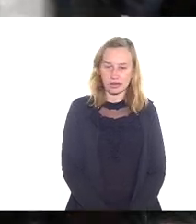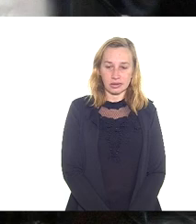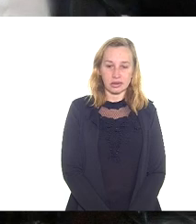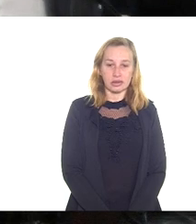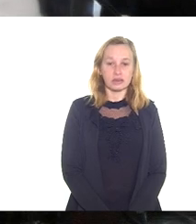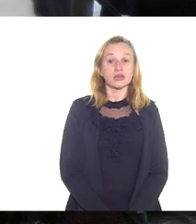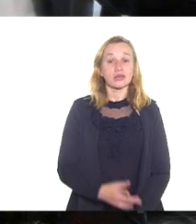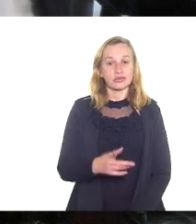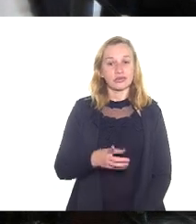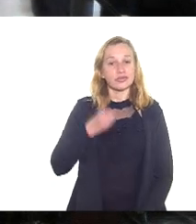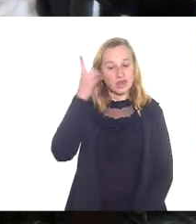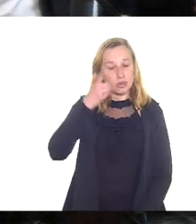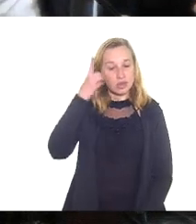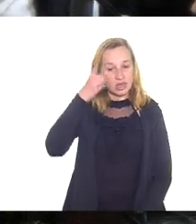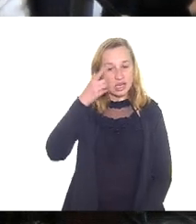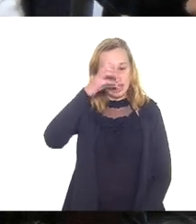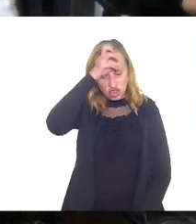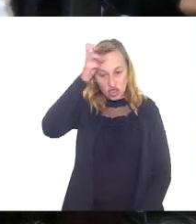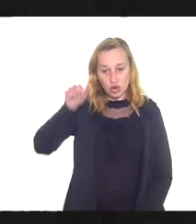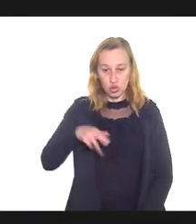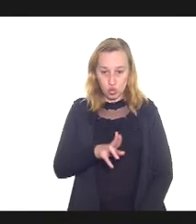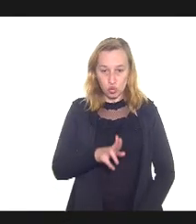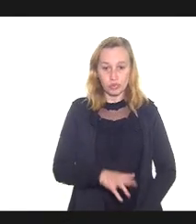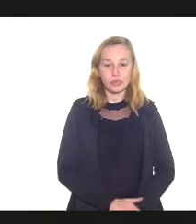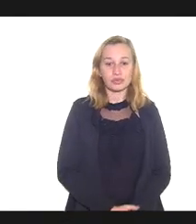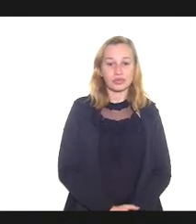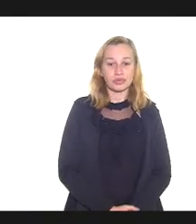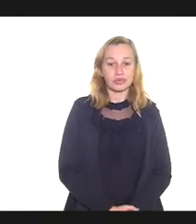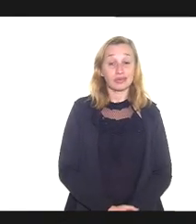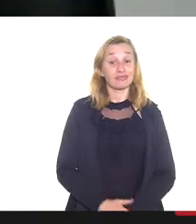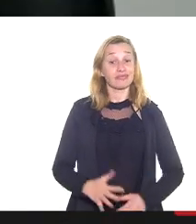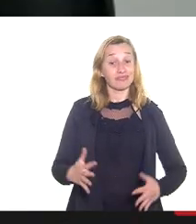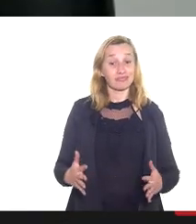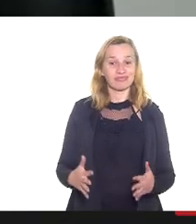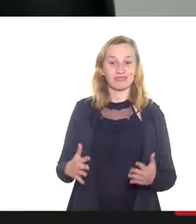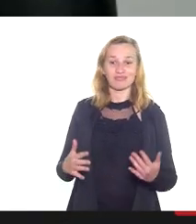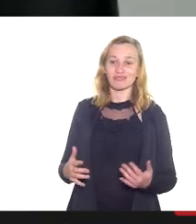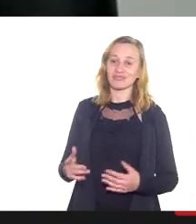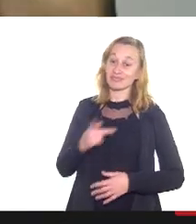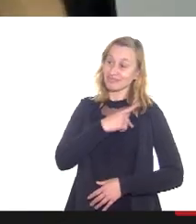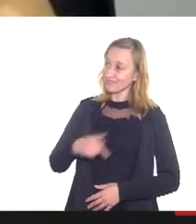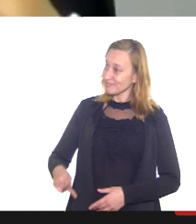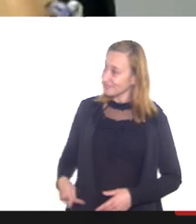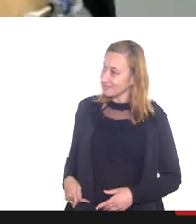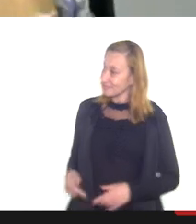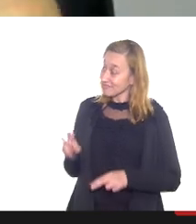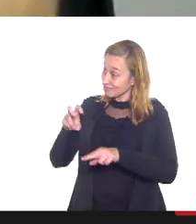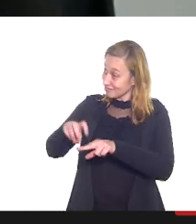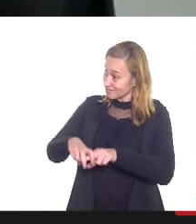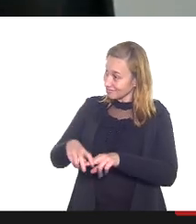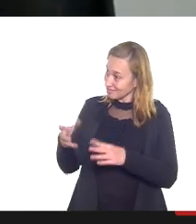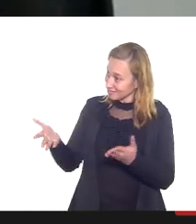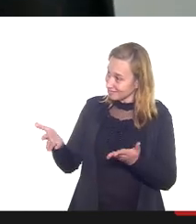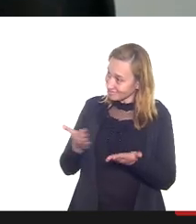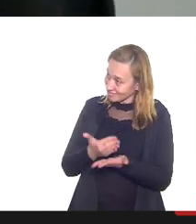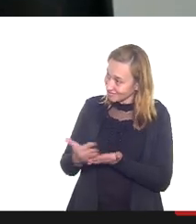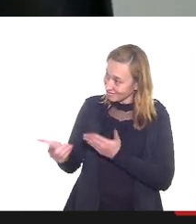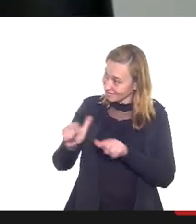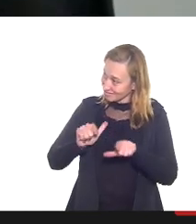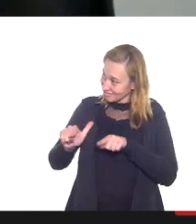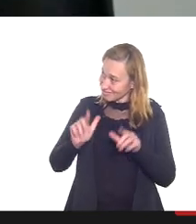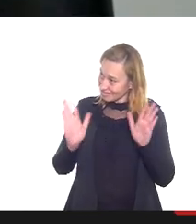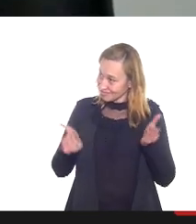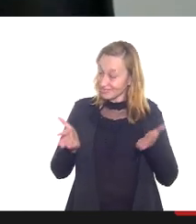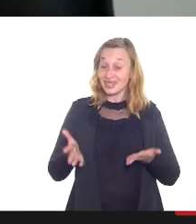Com a palavra, a deputada Tia Ju. Queridíssima presidente que assume nesse momento os trabalhos,